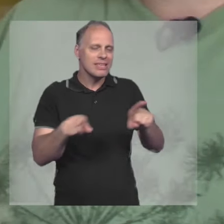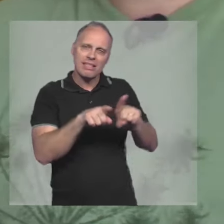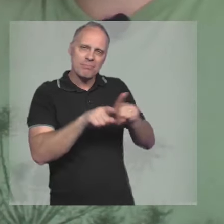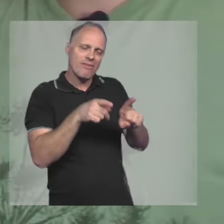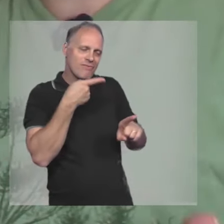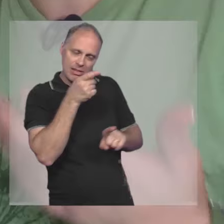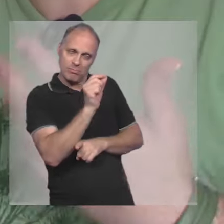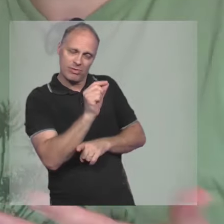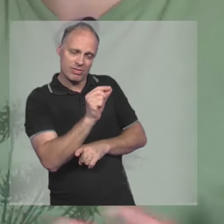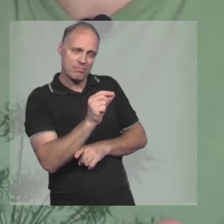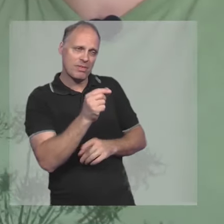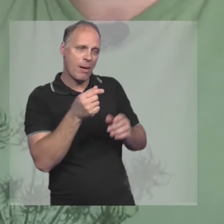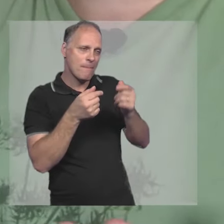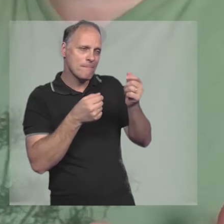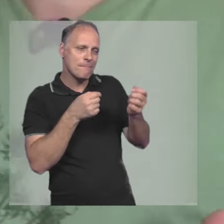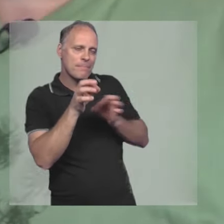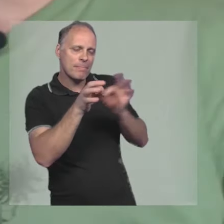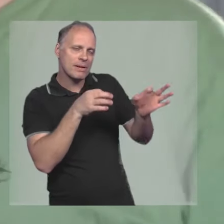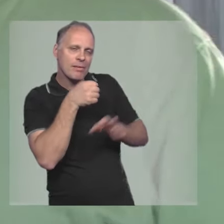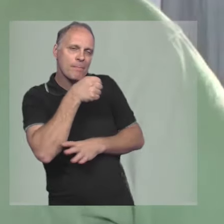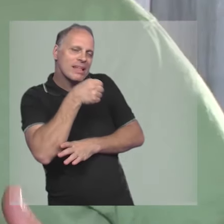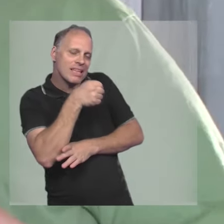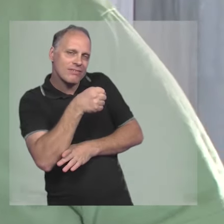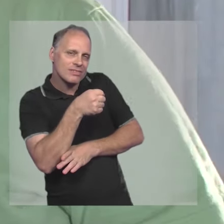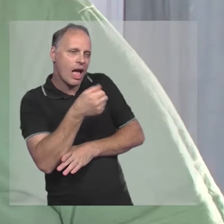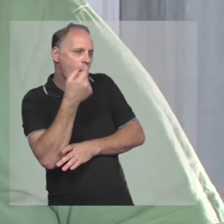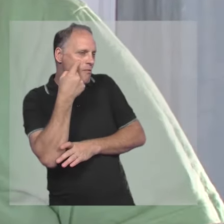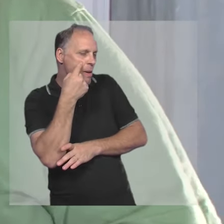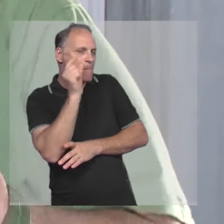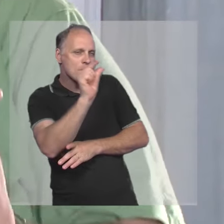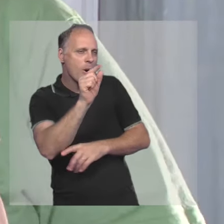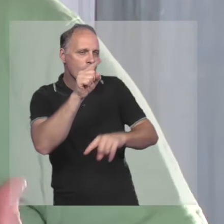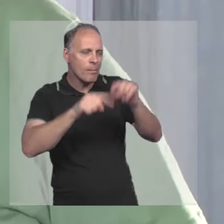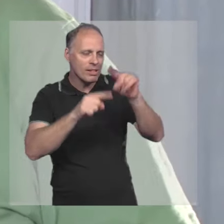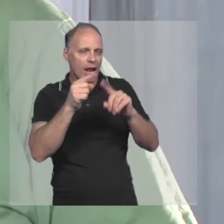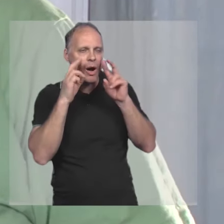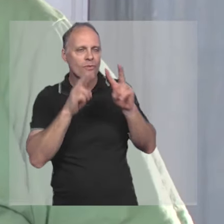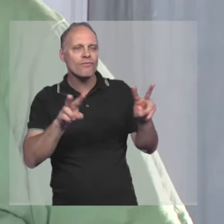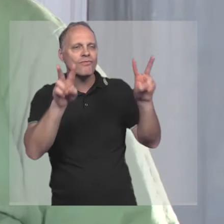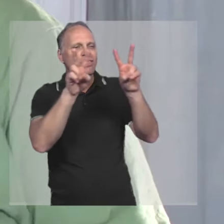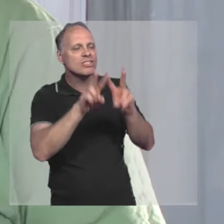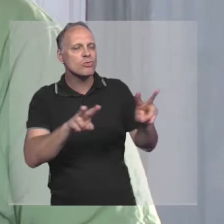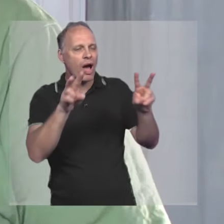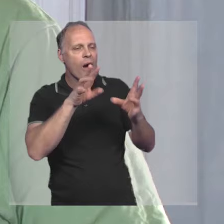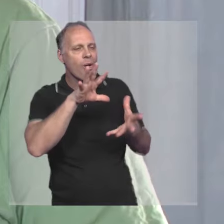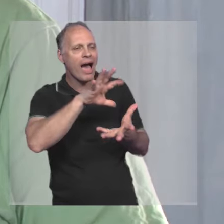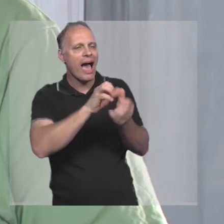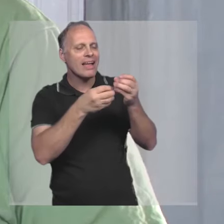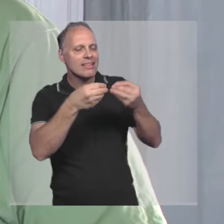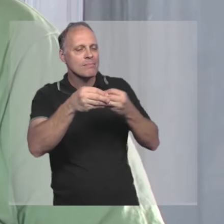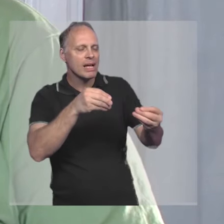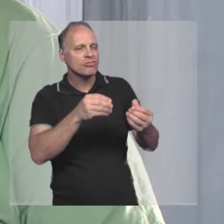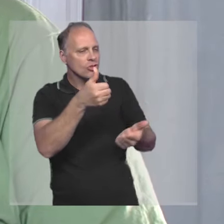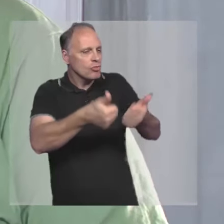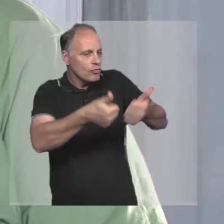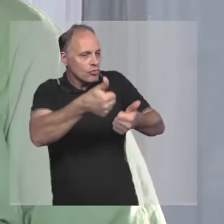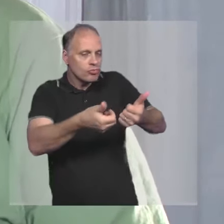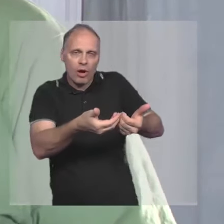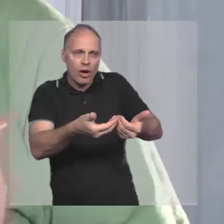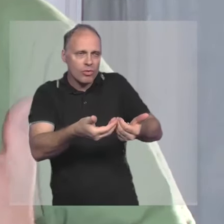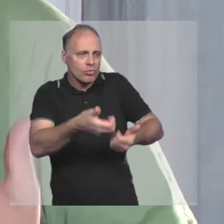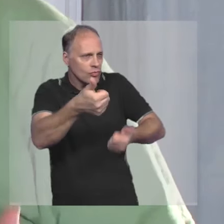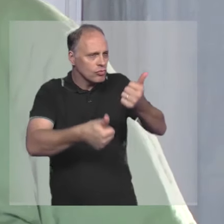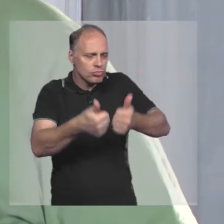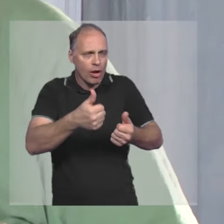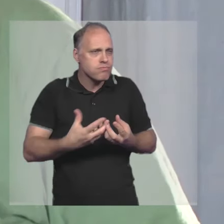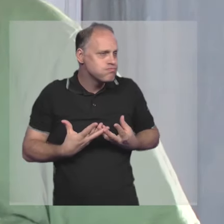estava me preparando para a entrevista, eu achei pouco material visual, né, das artes plásticas sobre o futebol, e o futebol